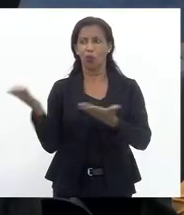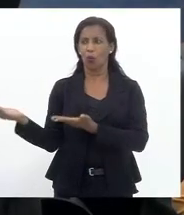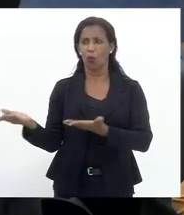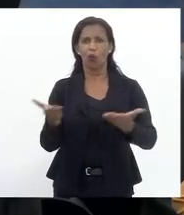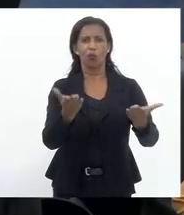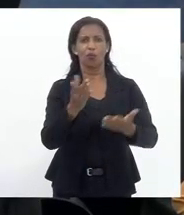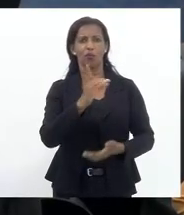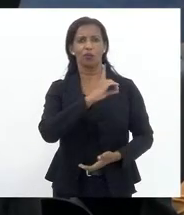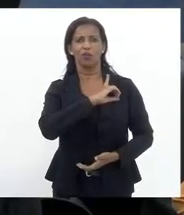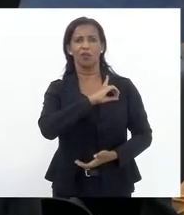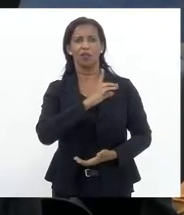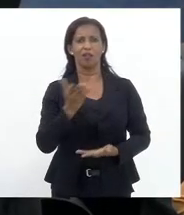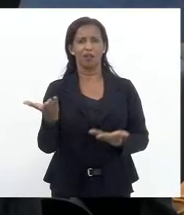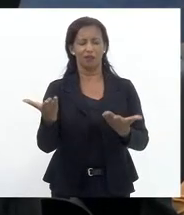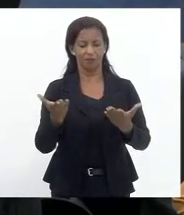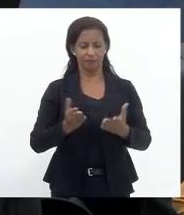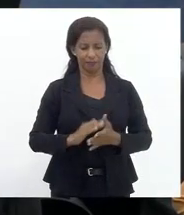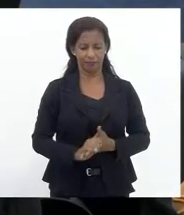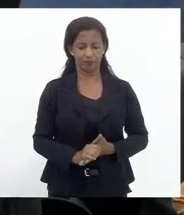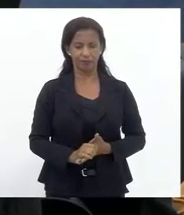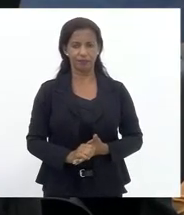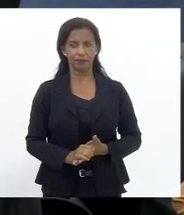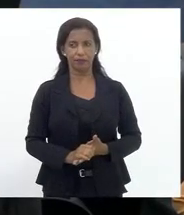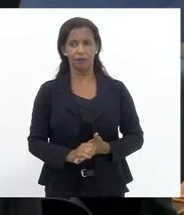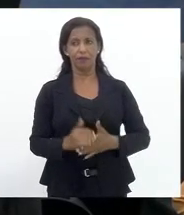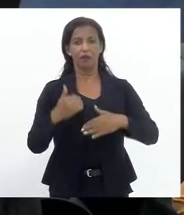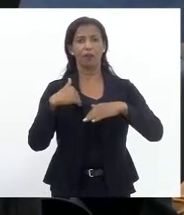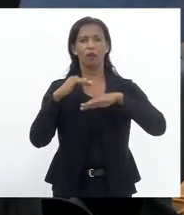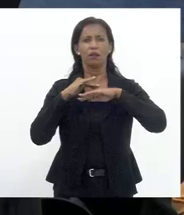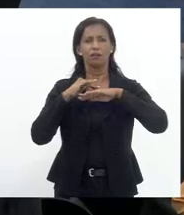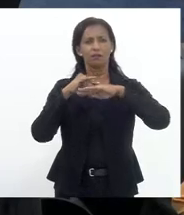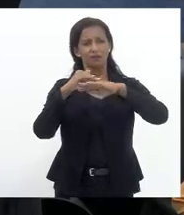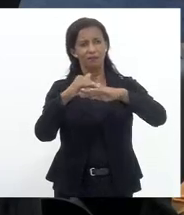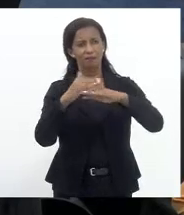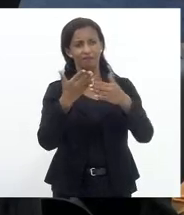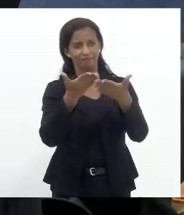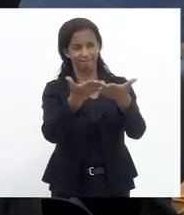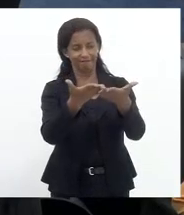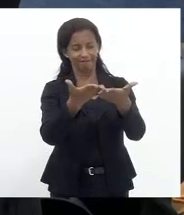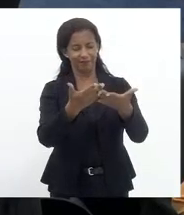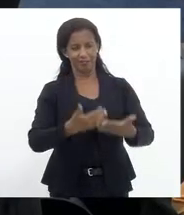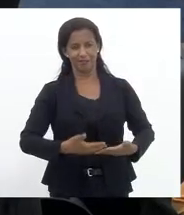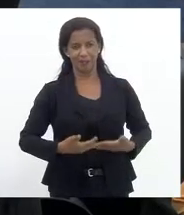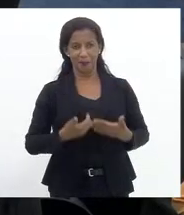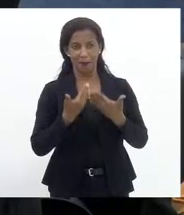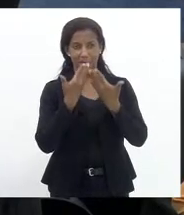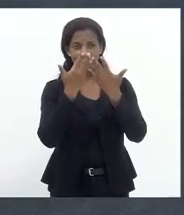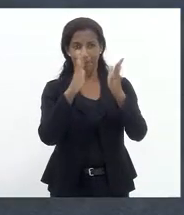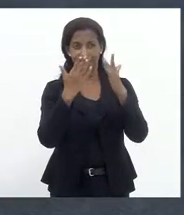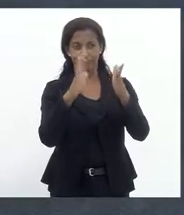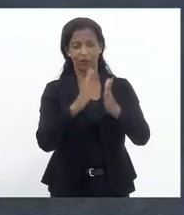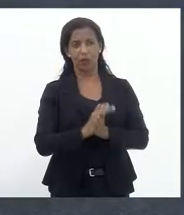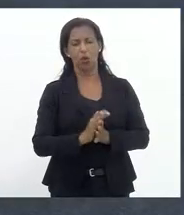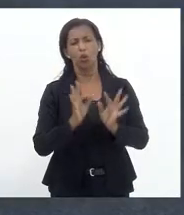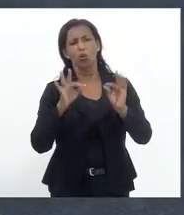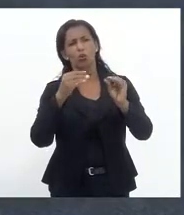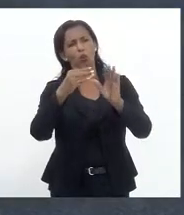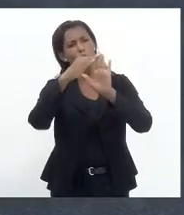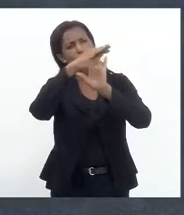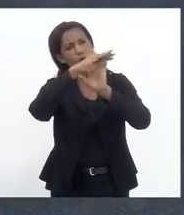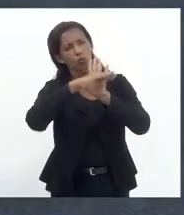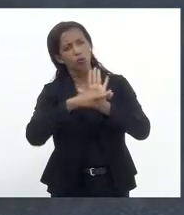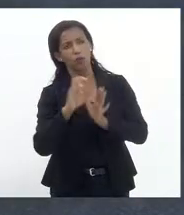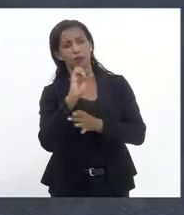delegado Carlos Augusto, deputado. Queria falar para Vossa Excelência, fazer elogio para Vossa Excelência, que todos os projetos